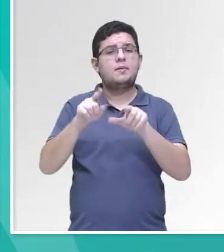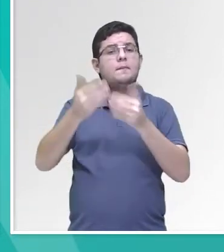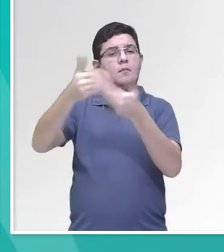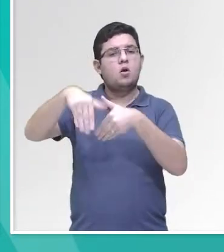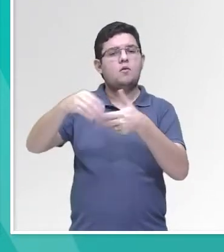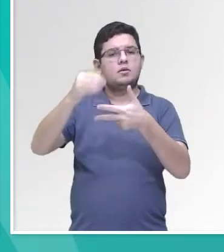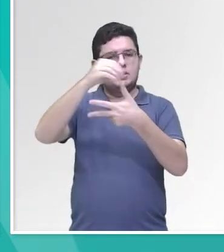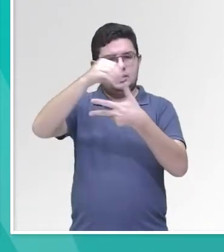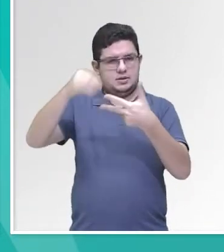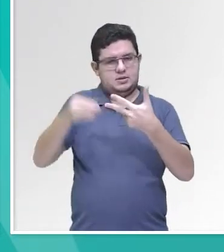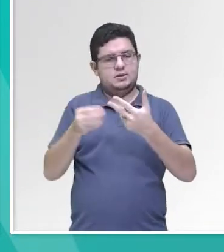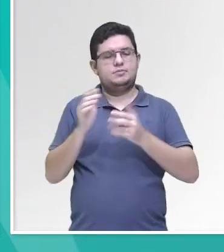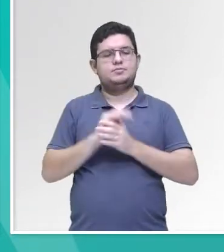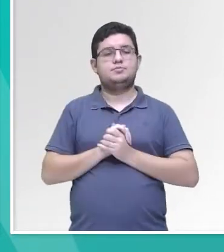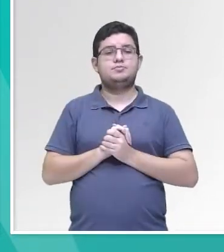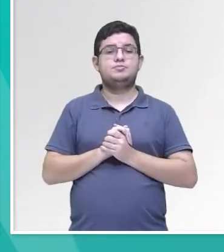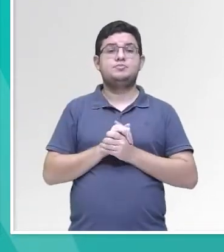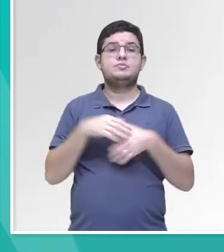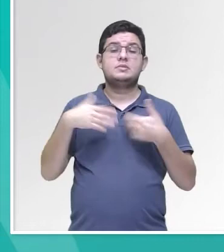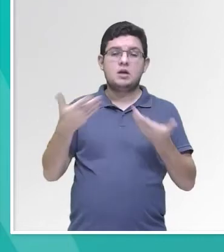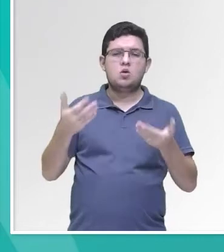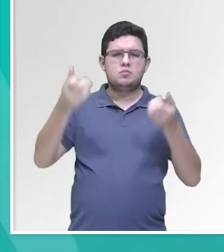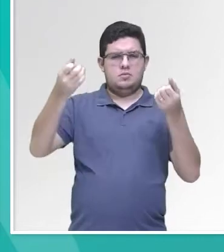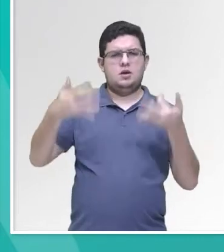Dito isso, a gente vai